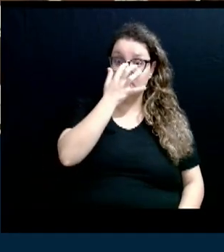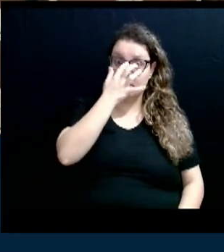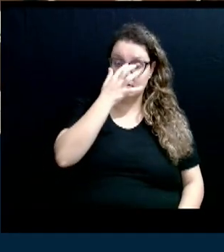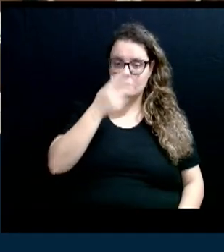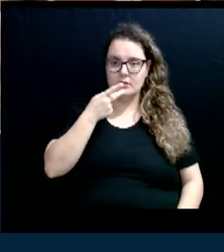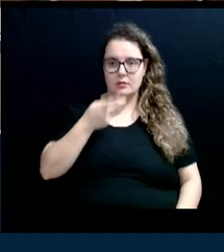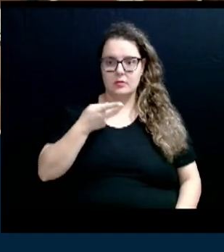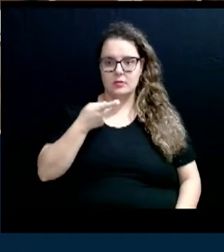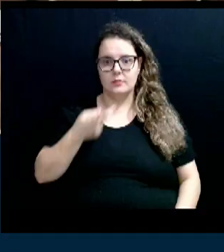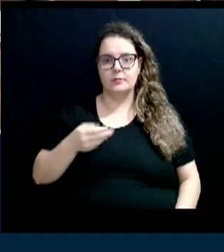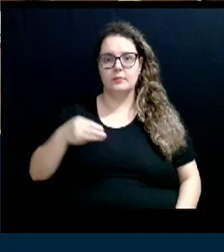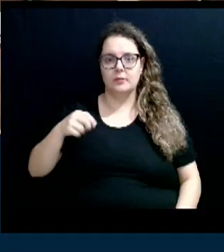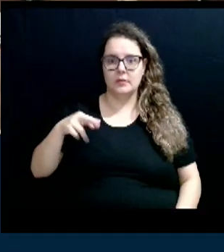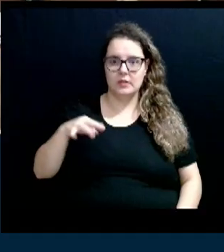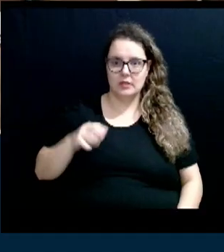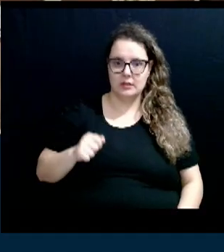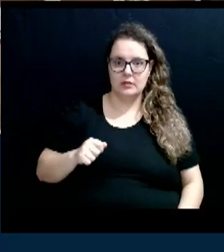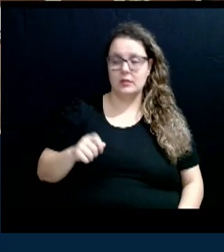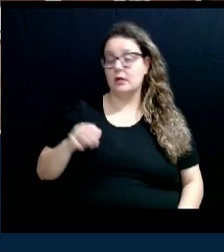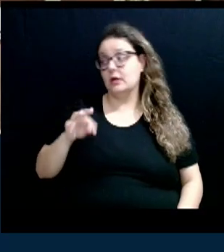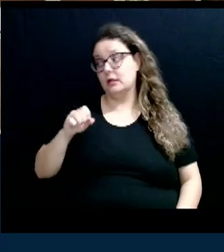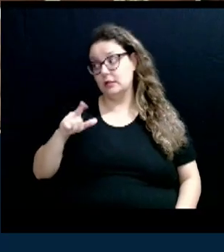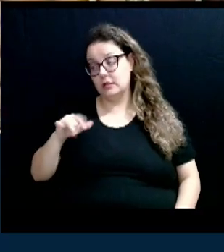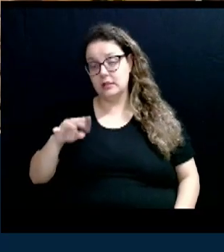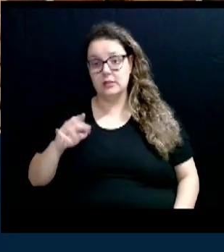Mariana, a Thalita também. Então, assim,